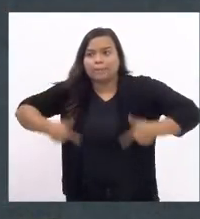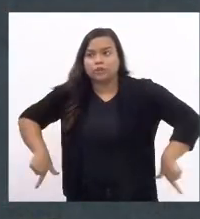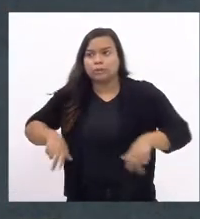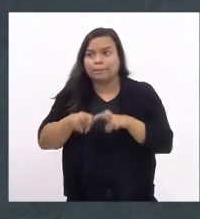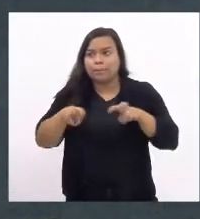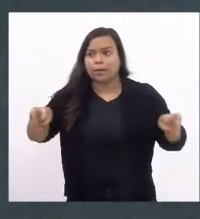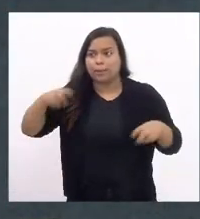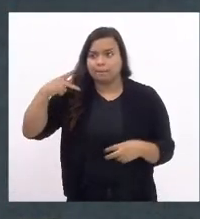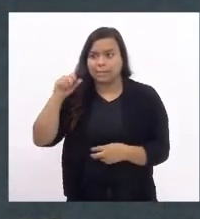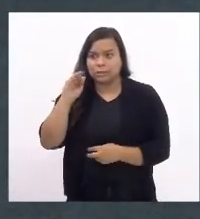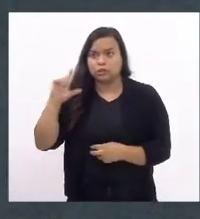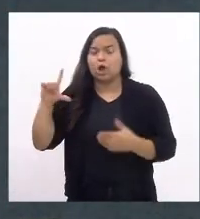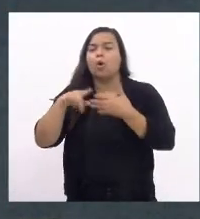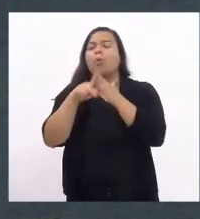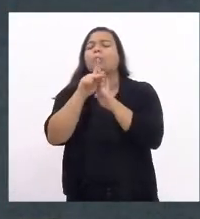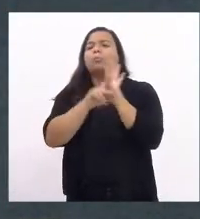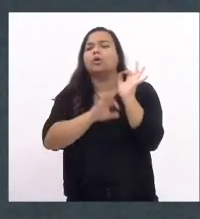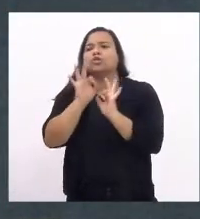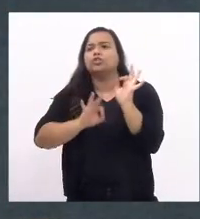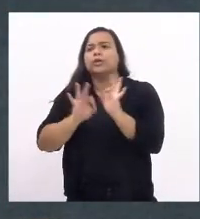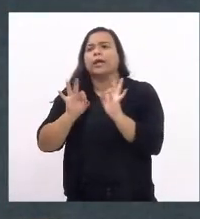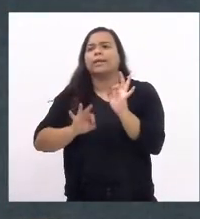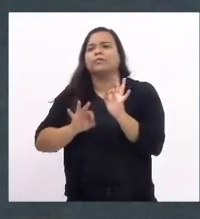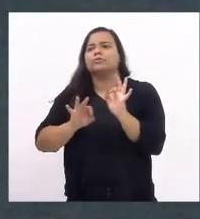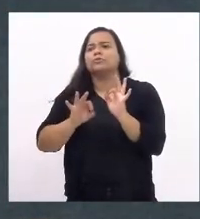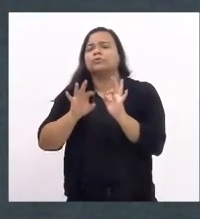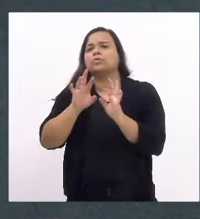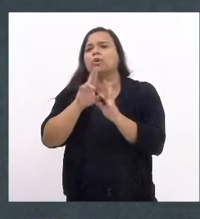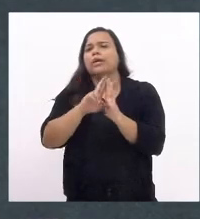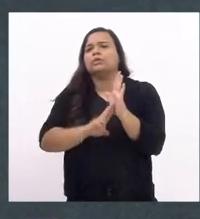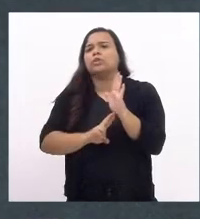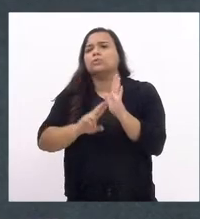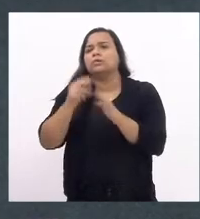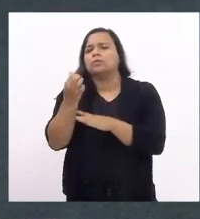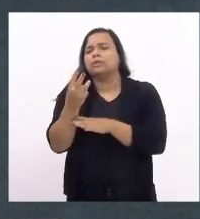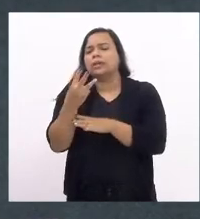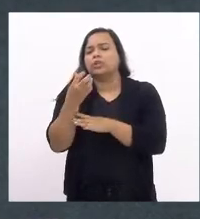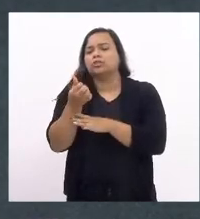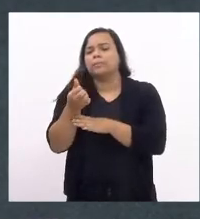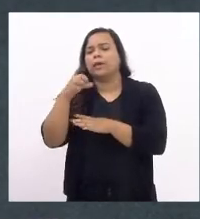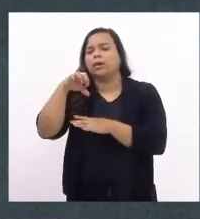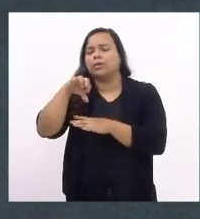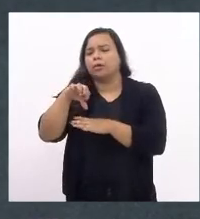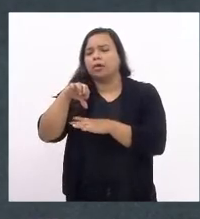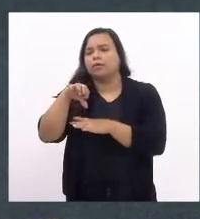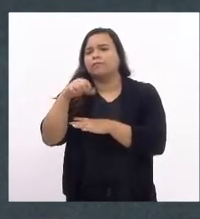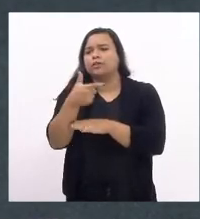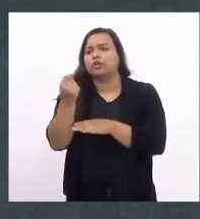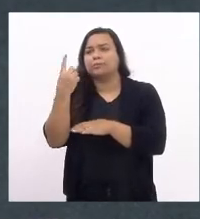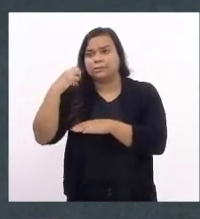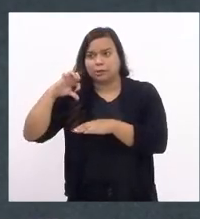PSOL ao projeto de resolução 369 de 2019.